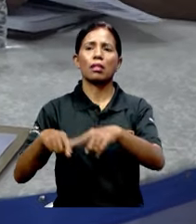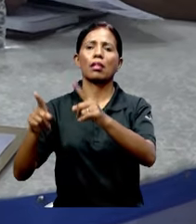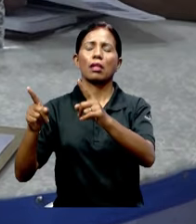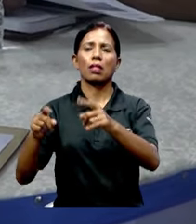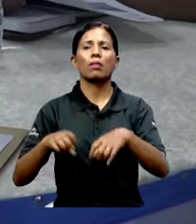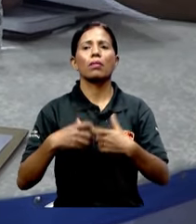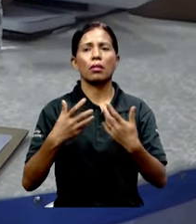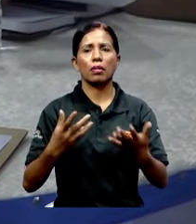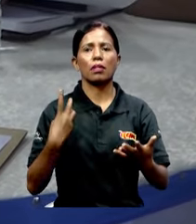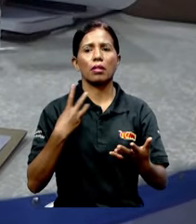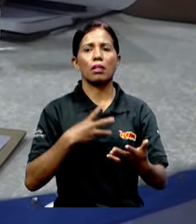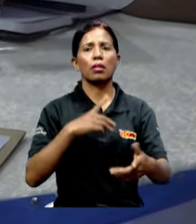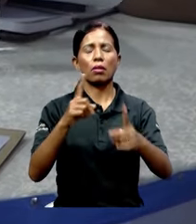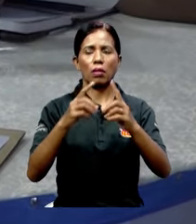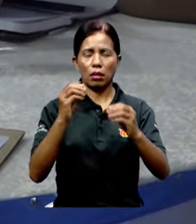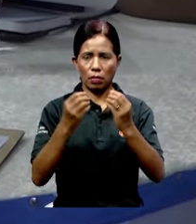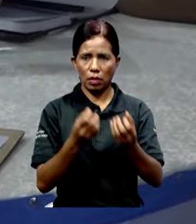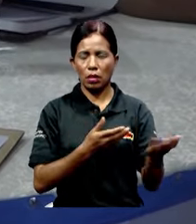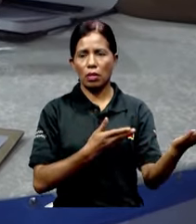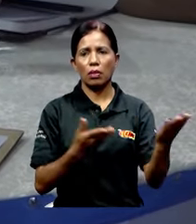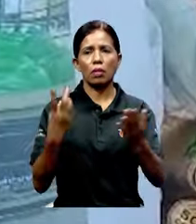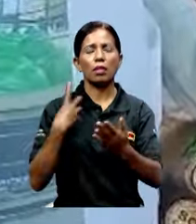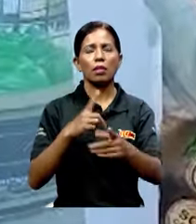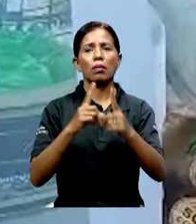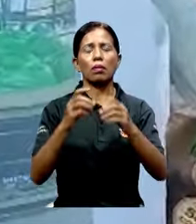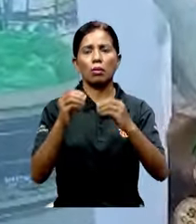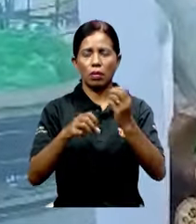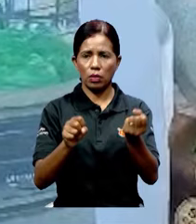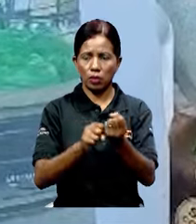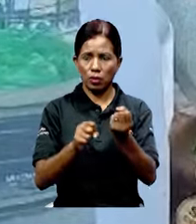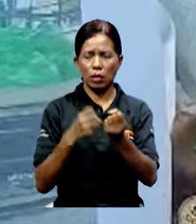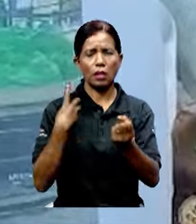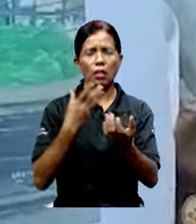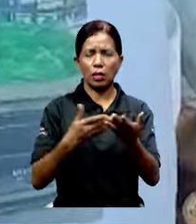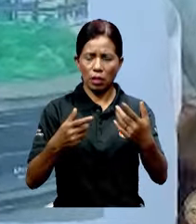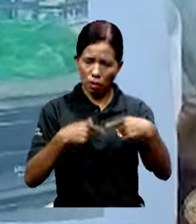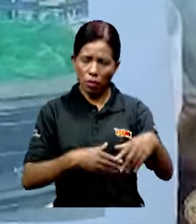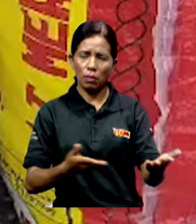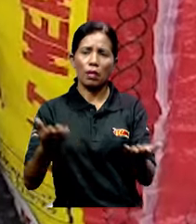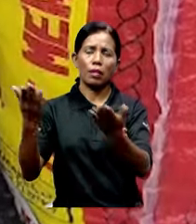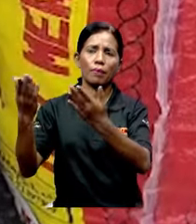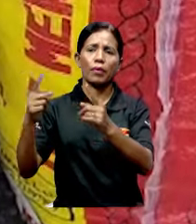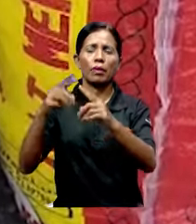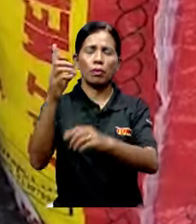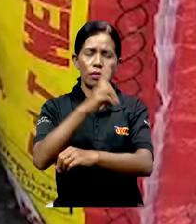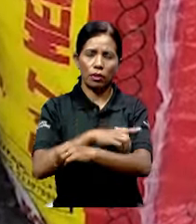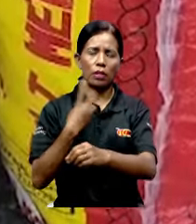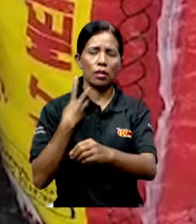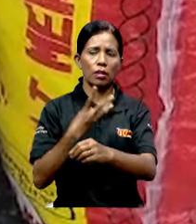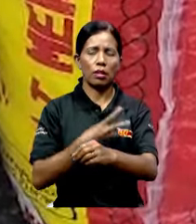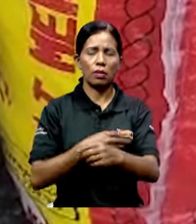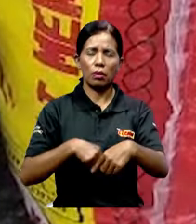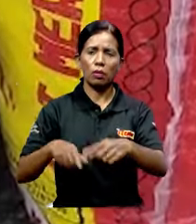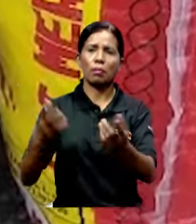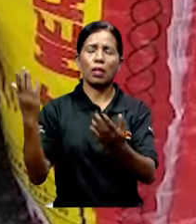isa. Ita mus kuali konama importasaun, mas ita mus kuali konama exportasaun, ita ne sasaun sai baliu. Oin loron ita ne exportasaun balansu kik tepte